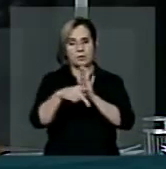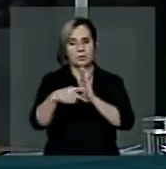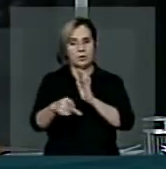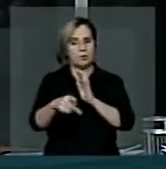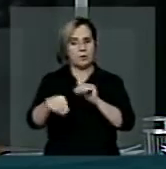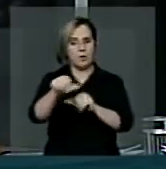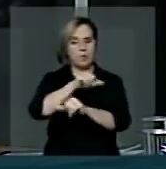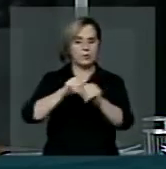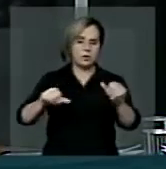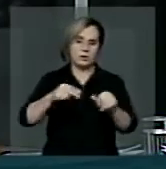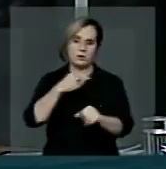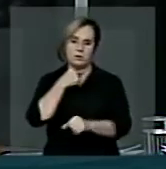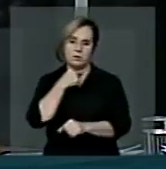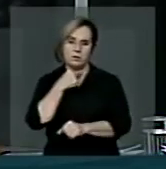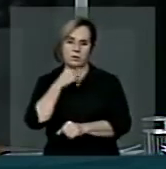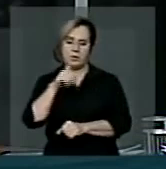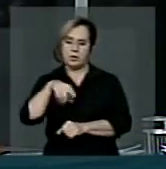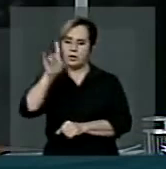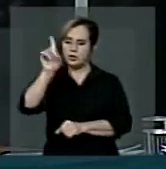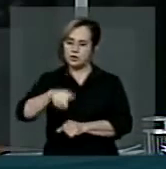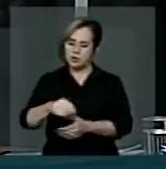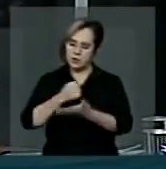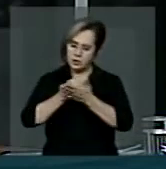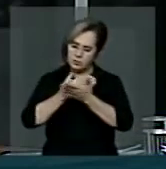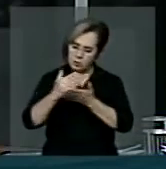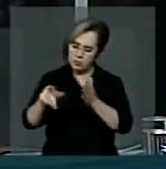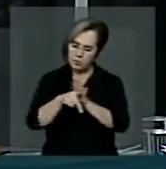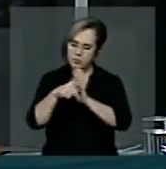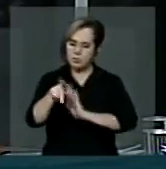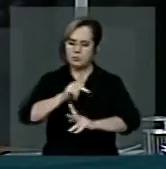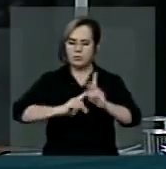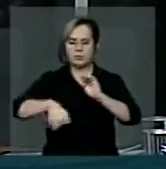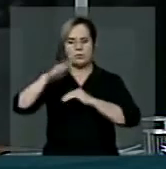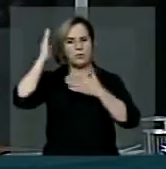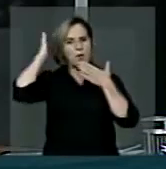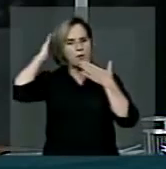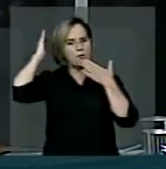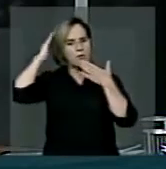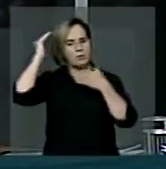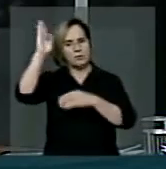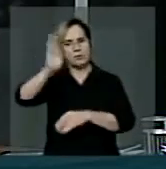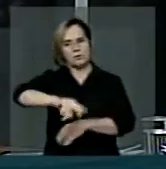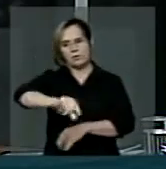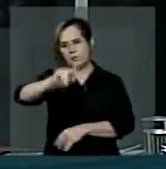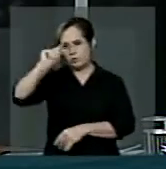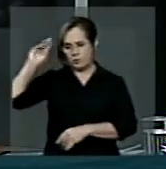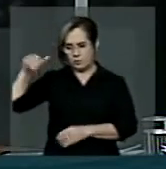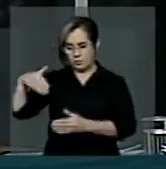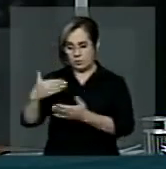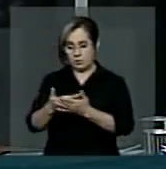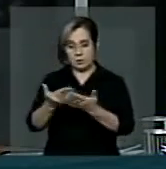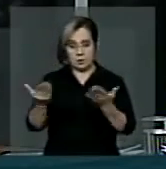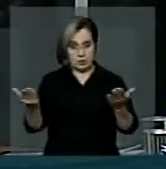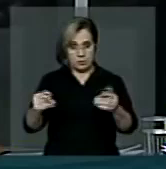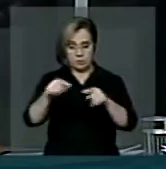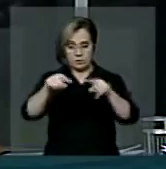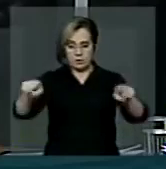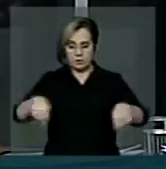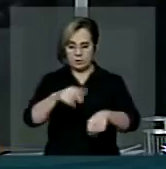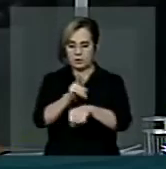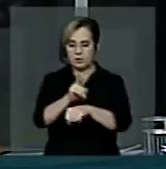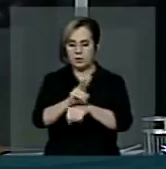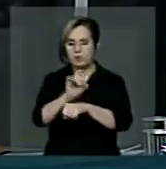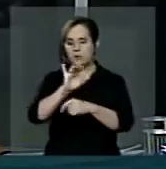inalienáveis. São um direito originário dos povos indígenas. A demarcação apenas torna claro